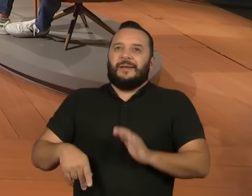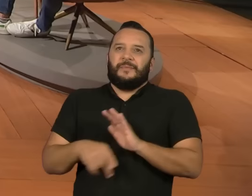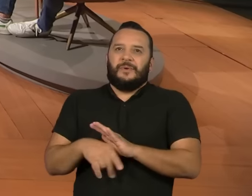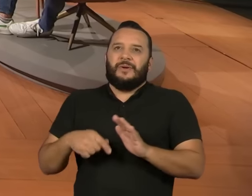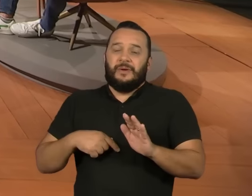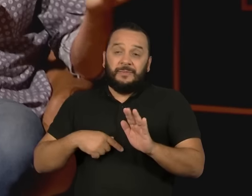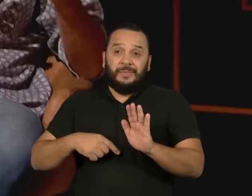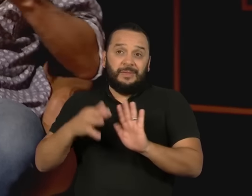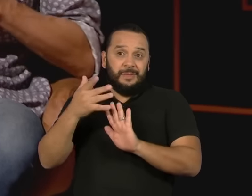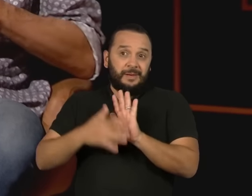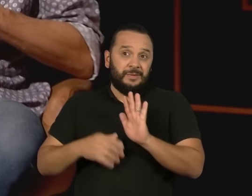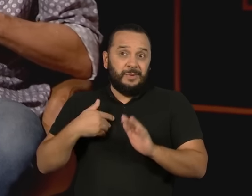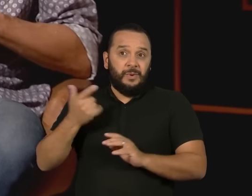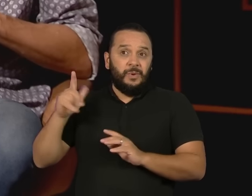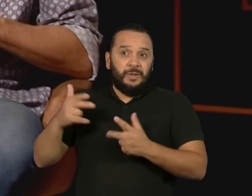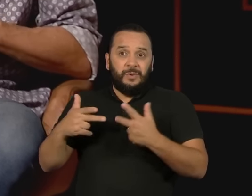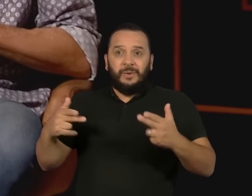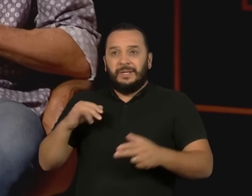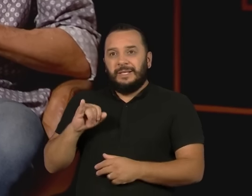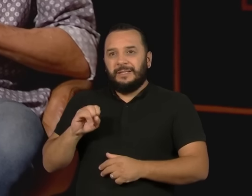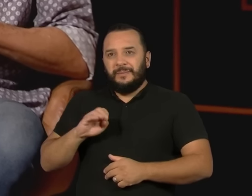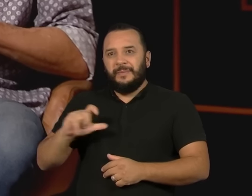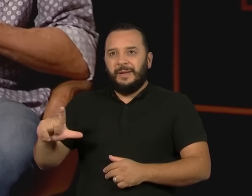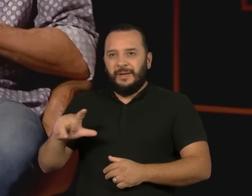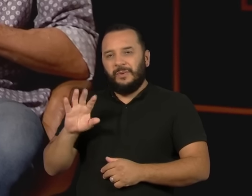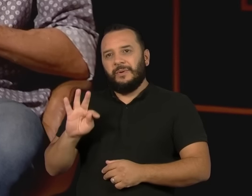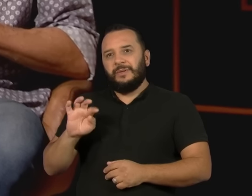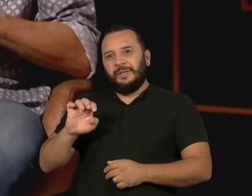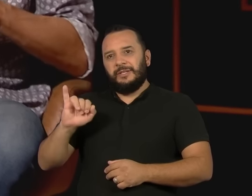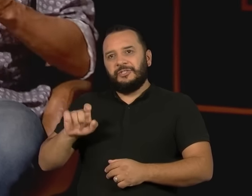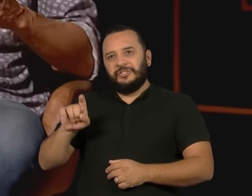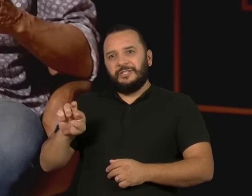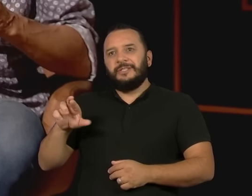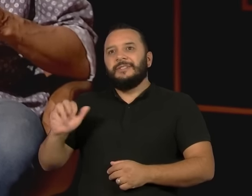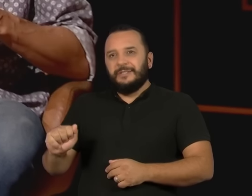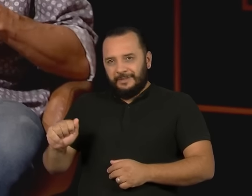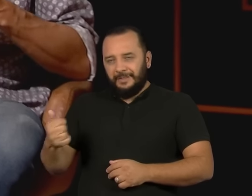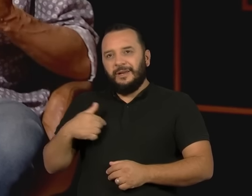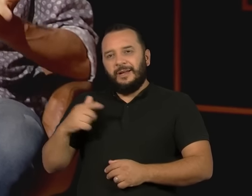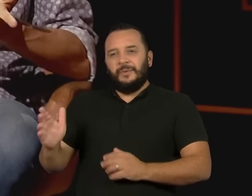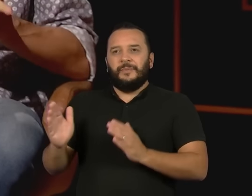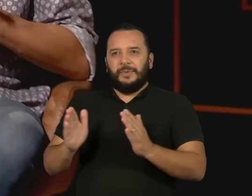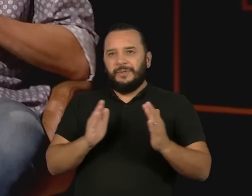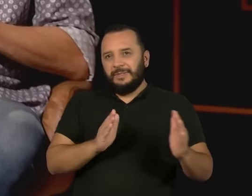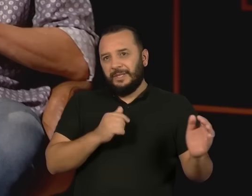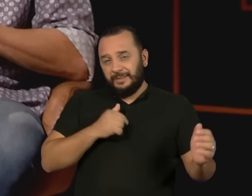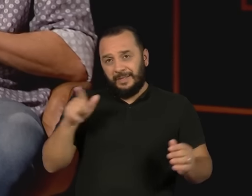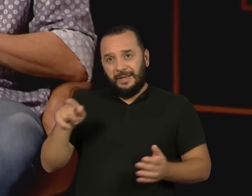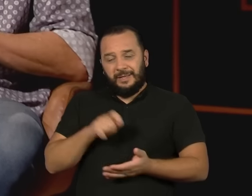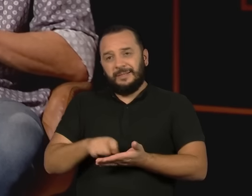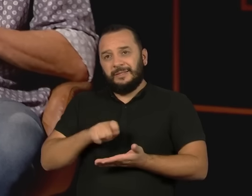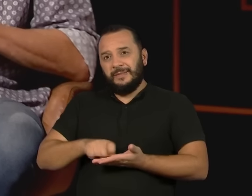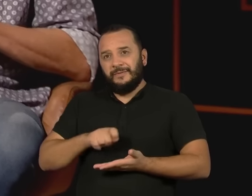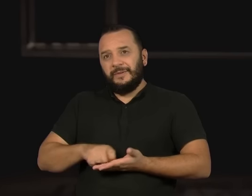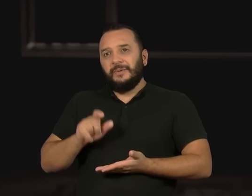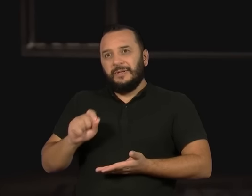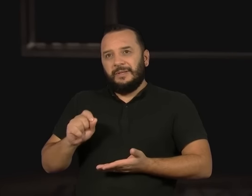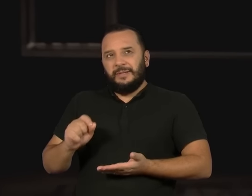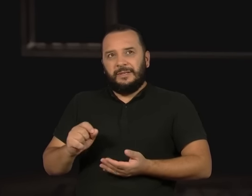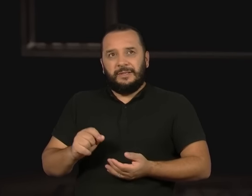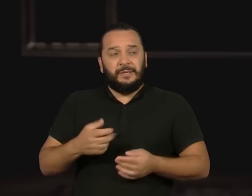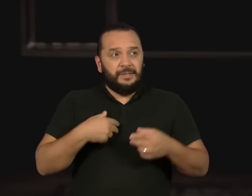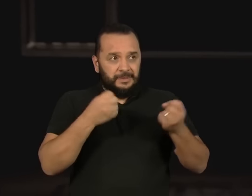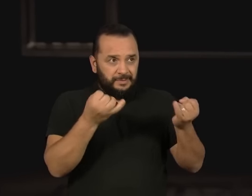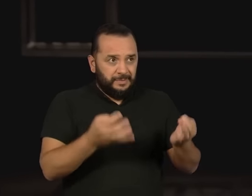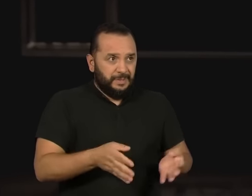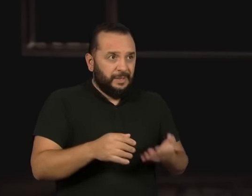outra coisa que já foi feita com a Isabel Teixeira a partir de um processo que ela desenvolveu chamado de escrita na cena. E que ela explica um